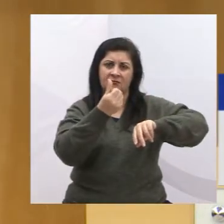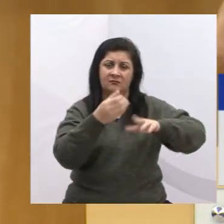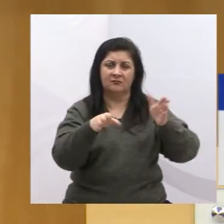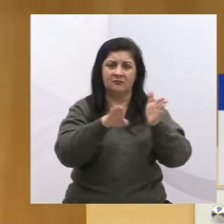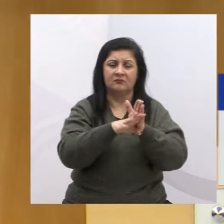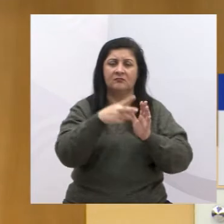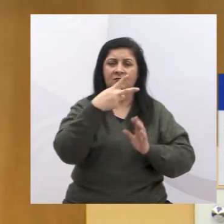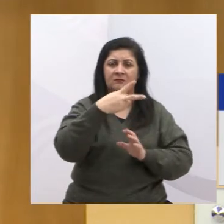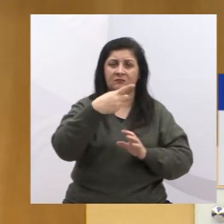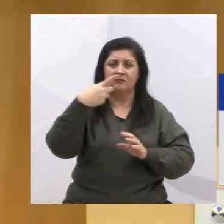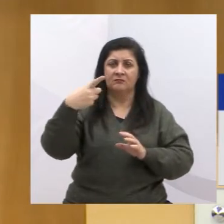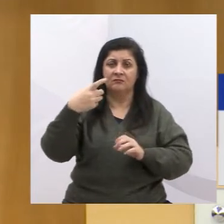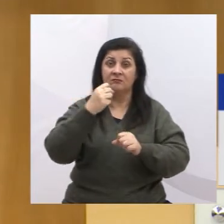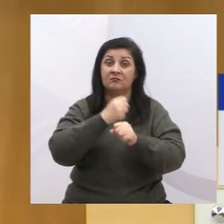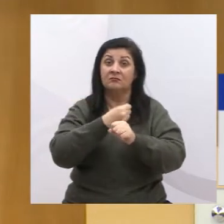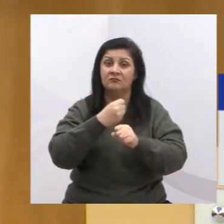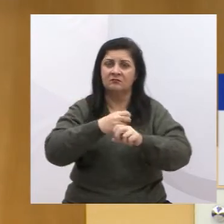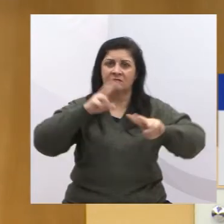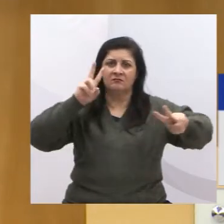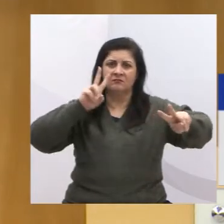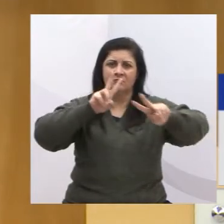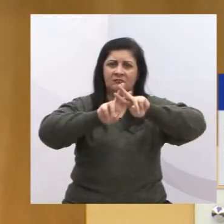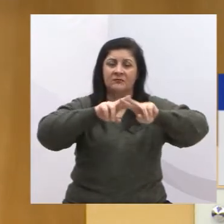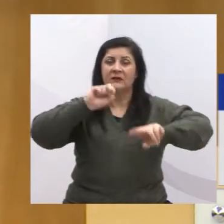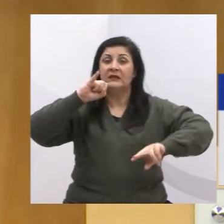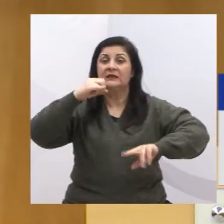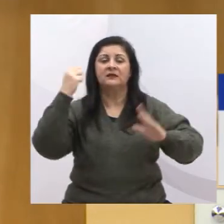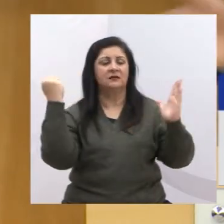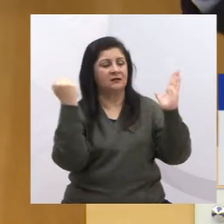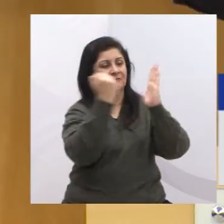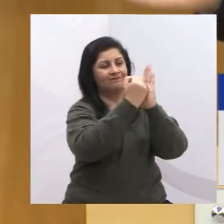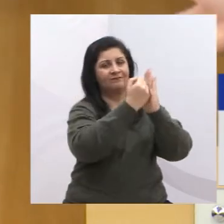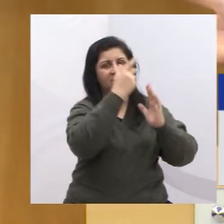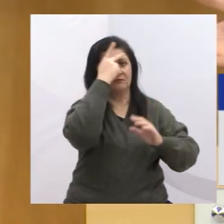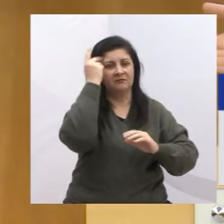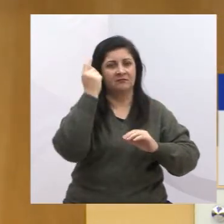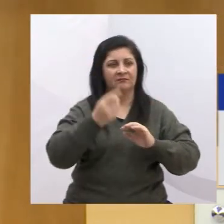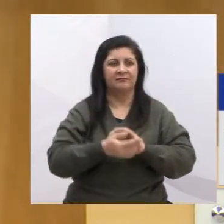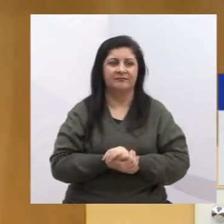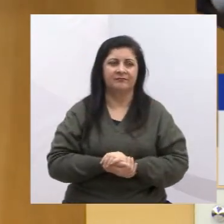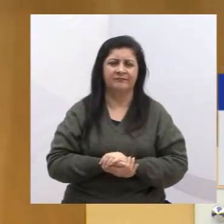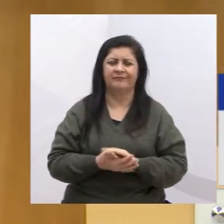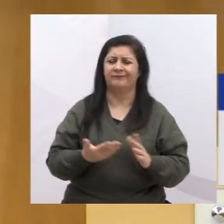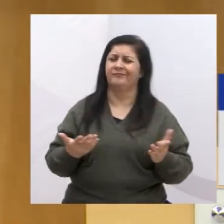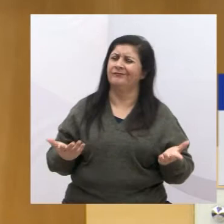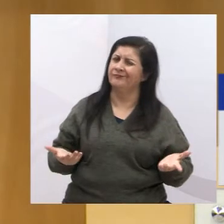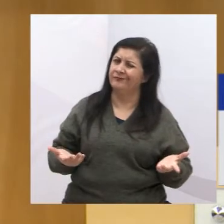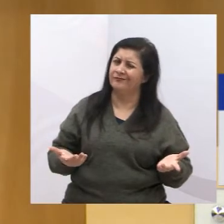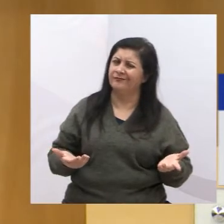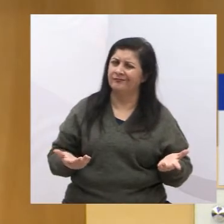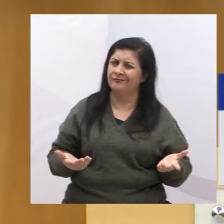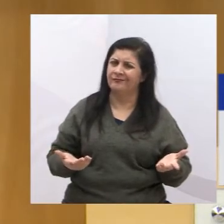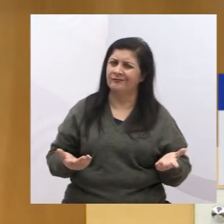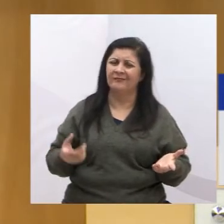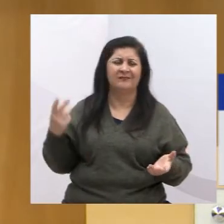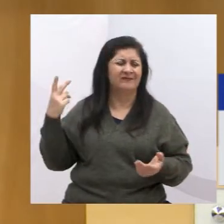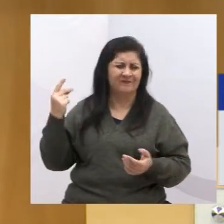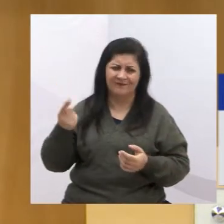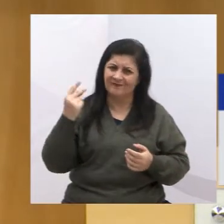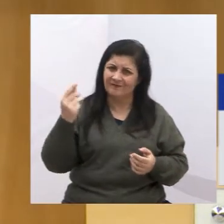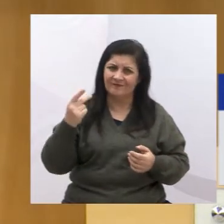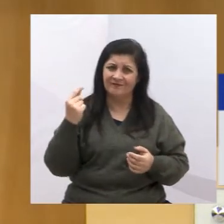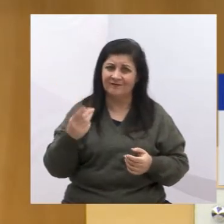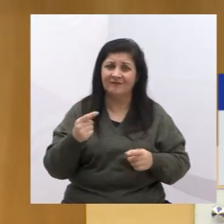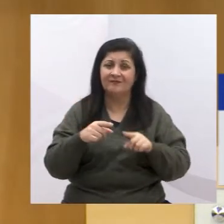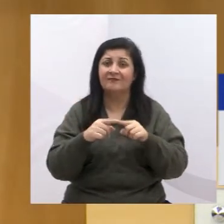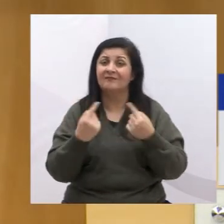anos de prisão para aquele que matar alguém. Esse código está aí, né? É uma lei que vigora há muito tempo, e o